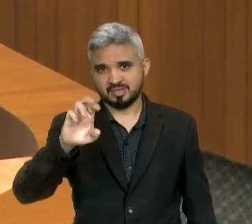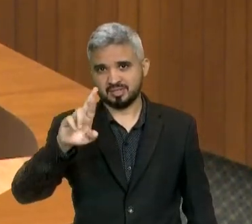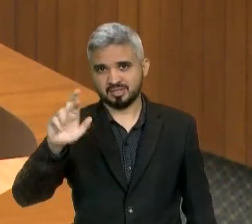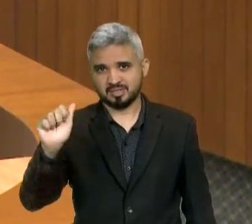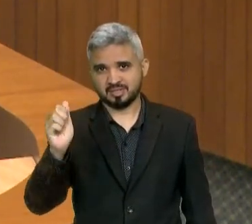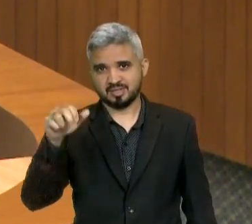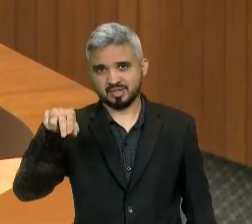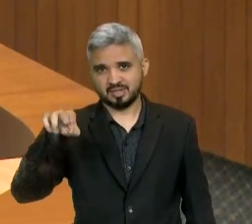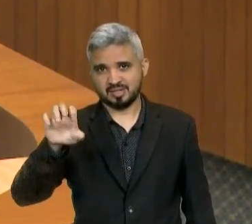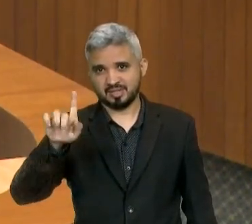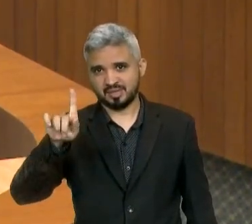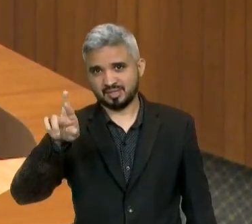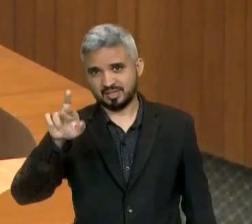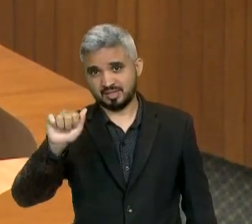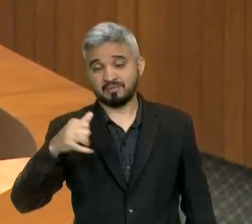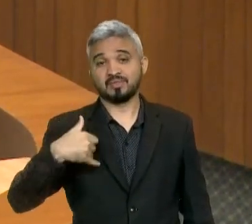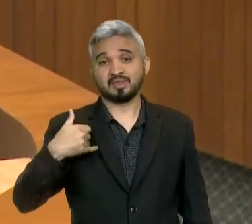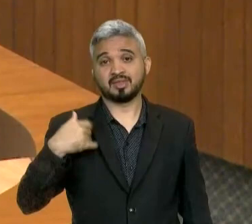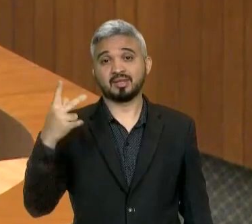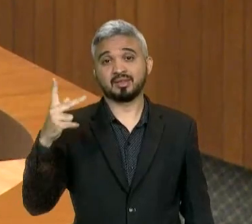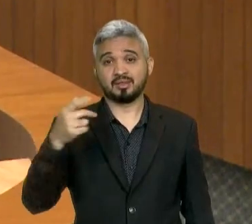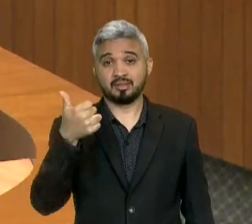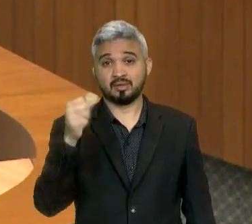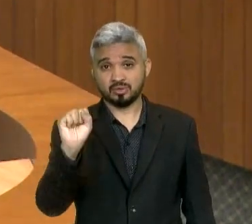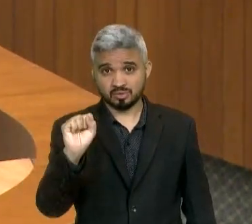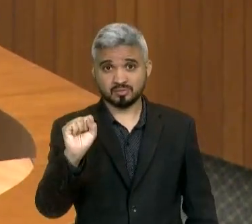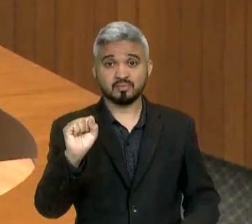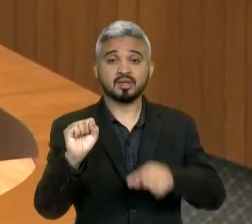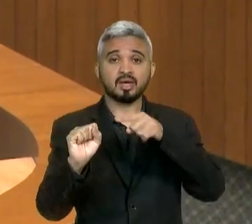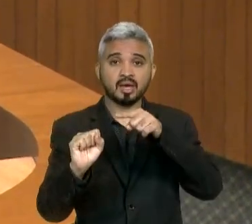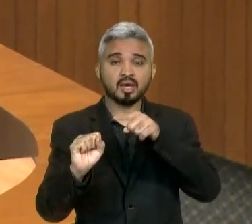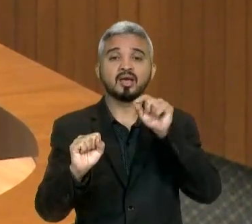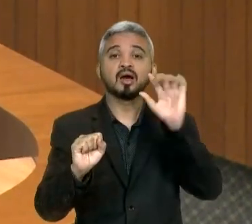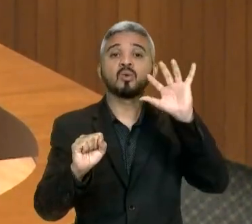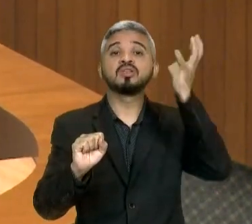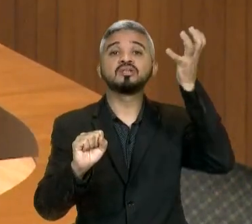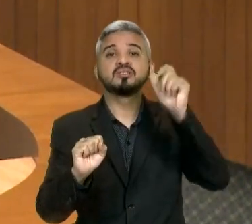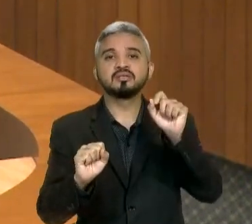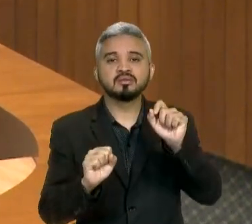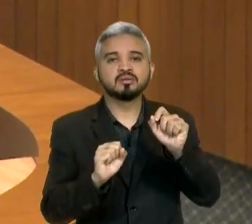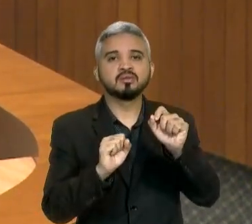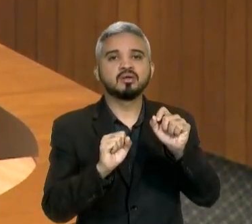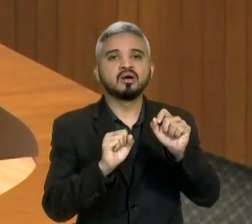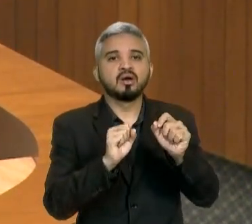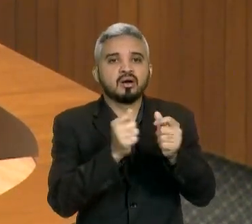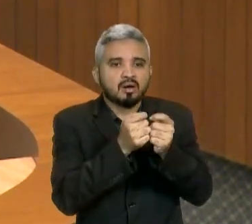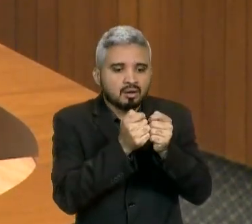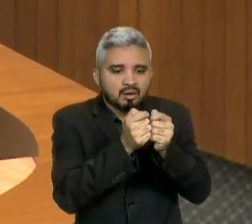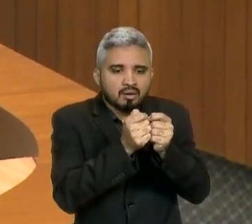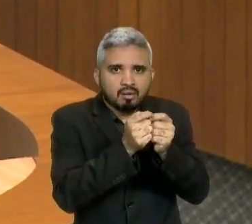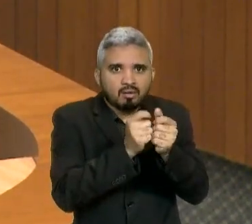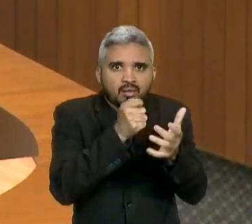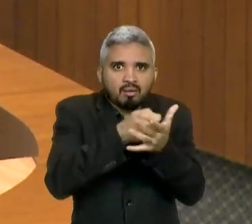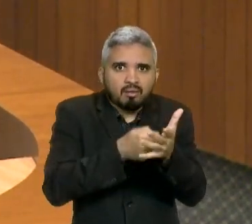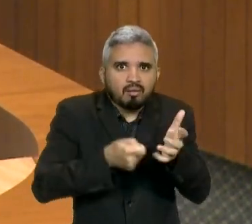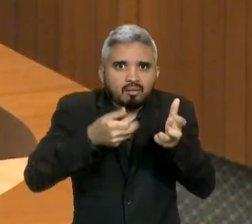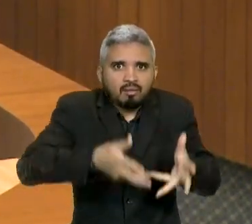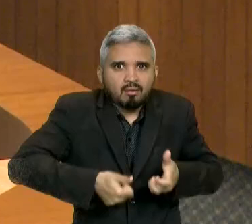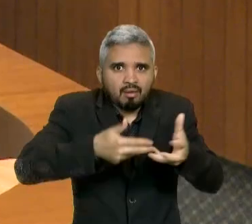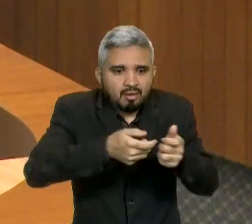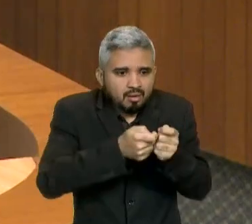perdeu dinheiro, foi recorrendo a empréstimos. Empréstimos chegaram em nível de buscar